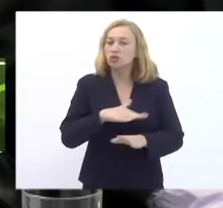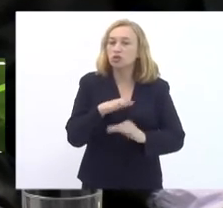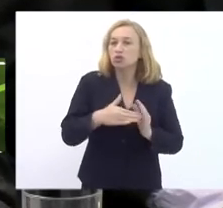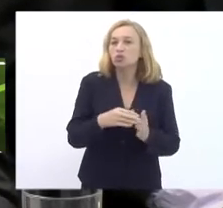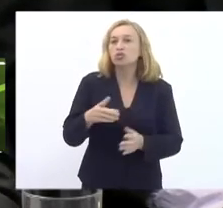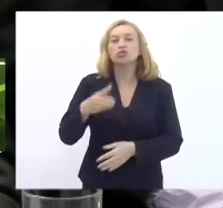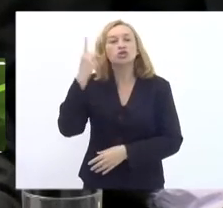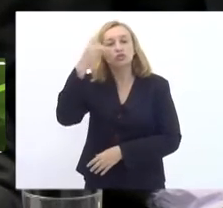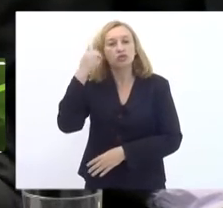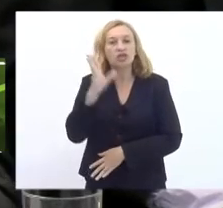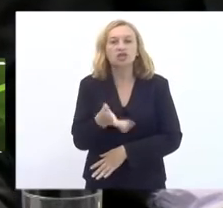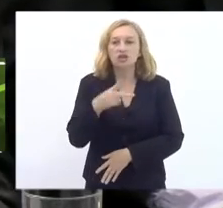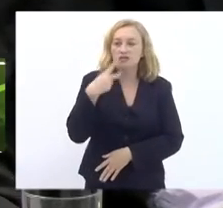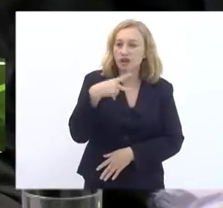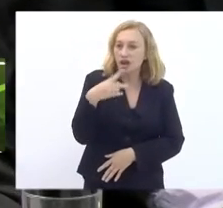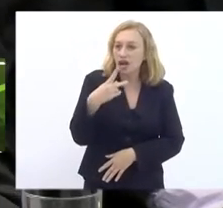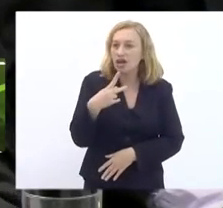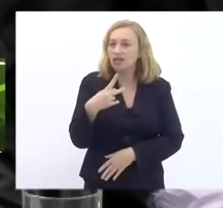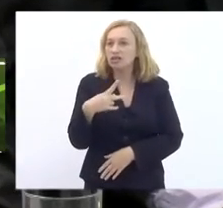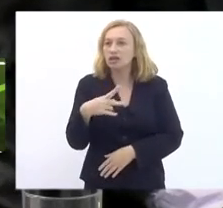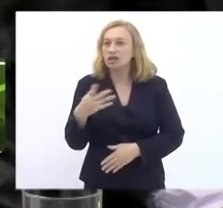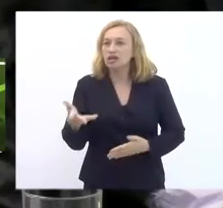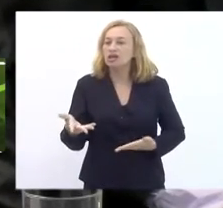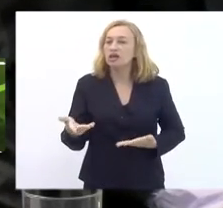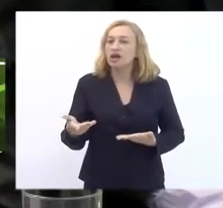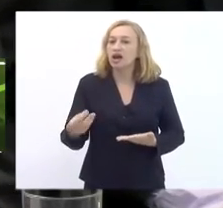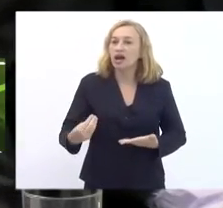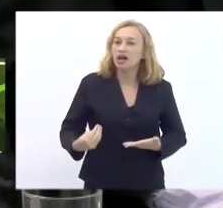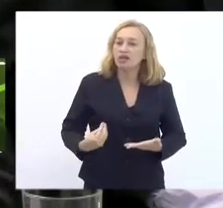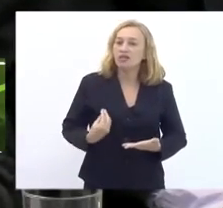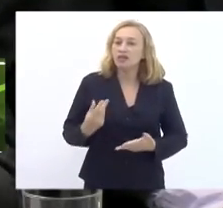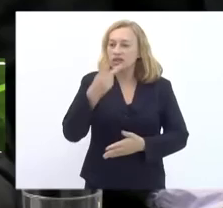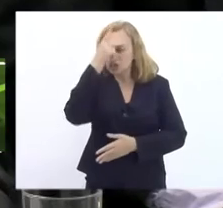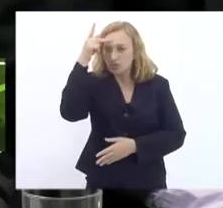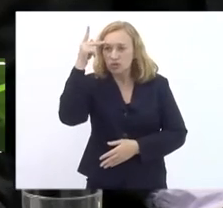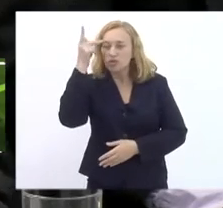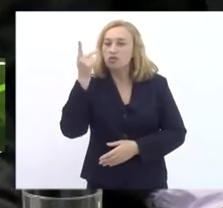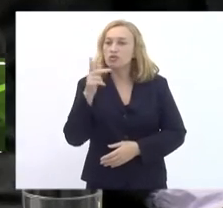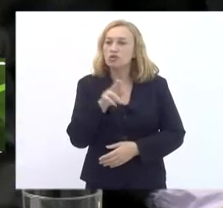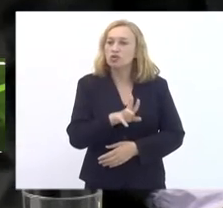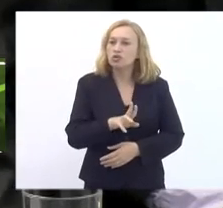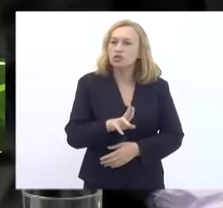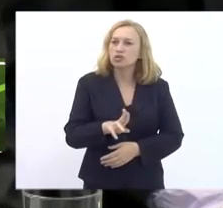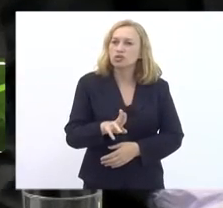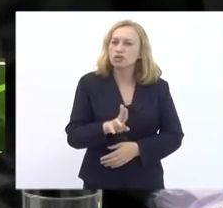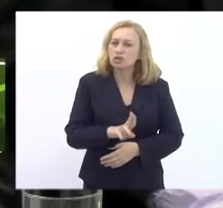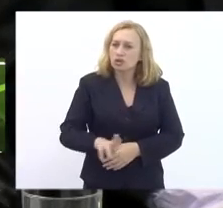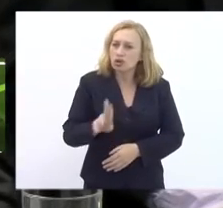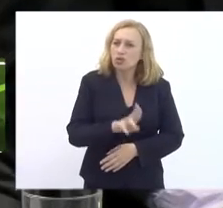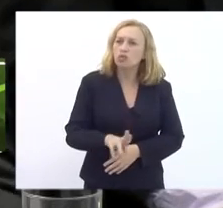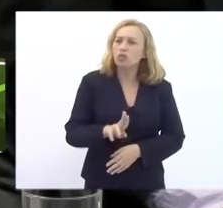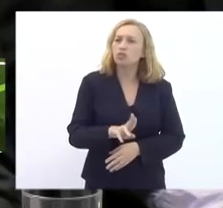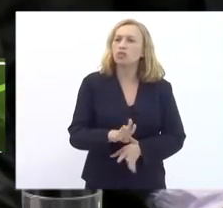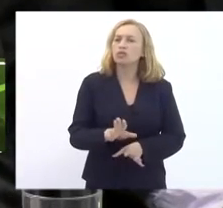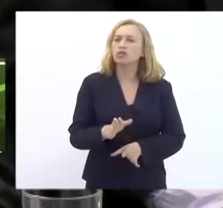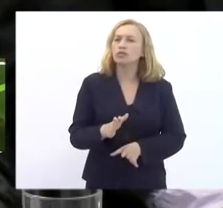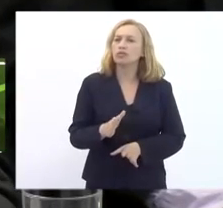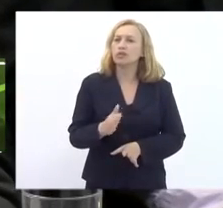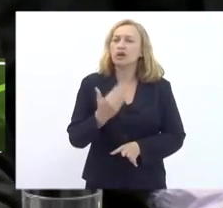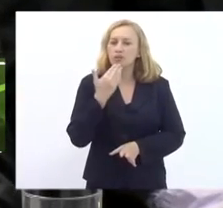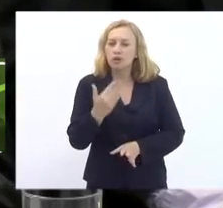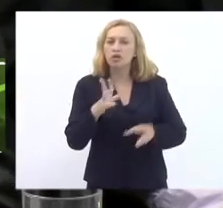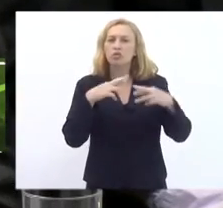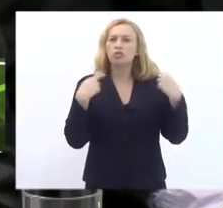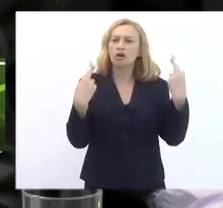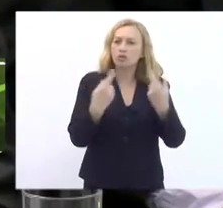aqui ponderaram, da participação do usuário nessa, a ser pelo menos ouvido. A gente havia já pedido uma